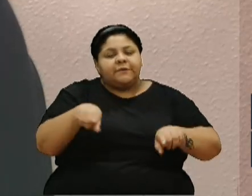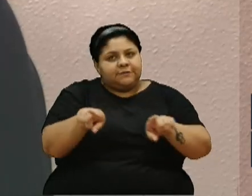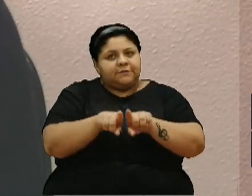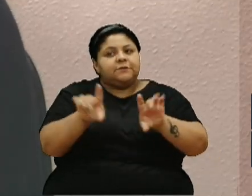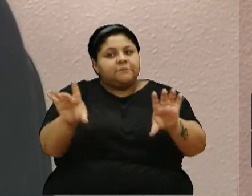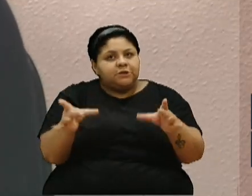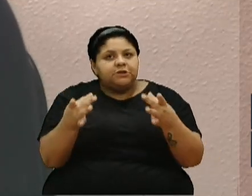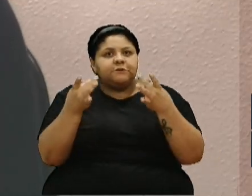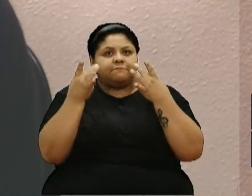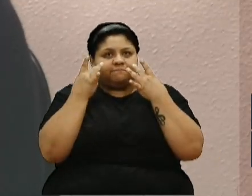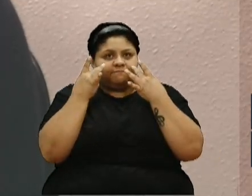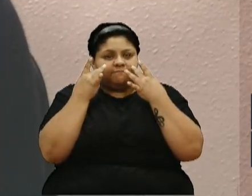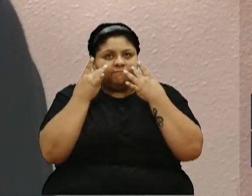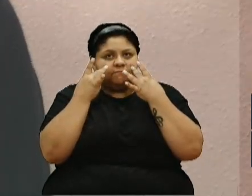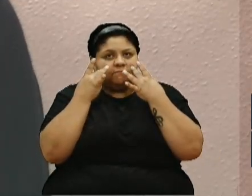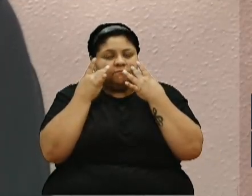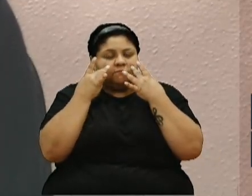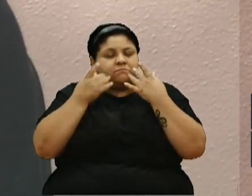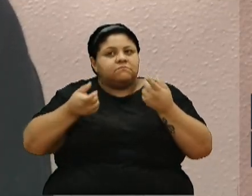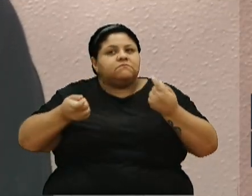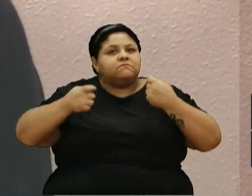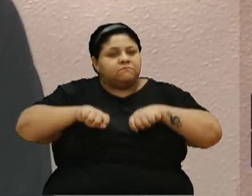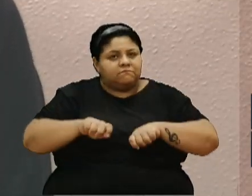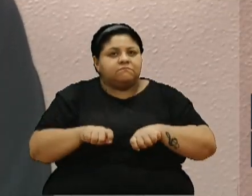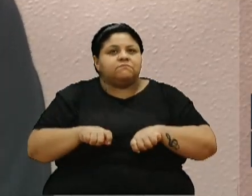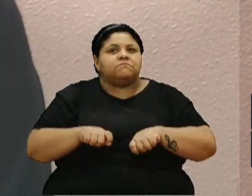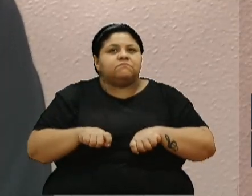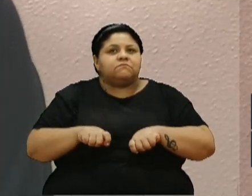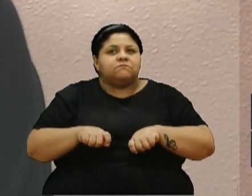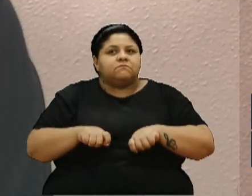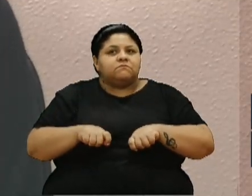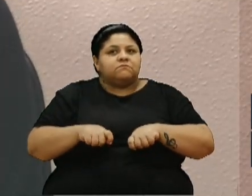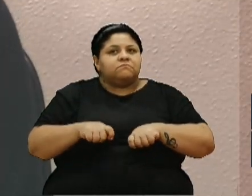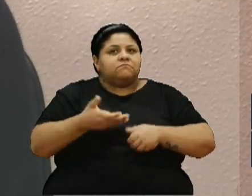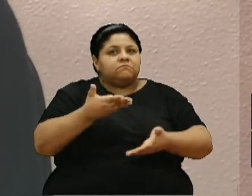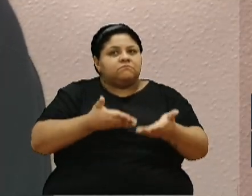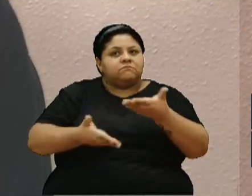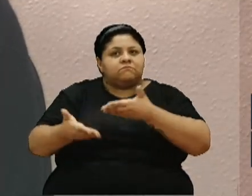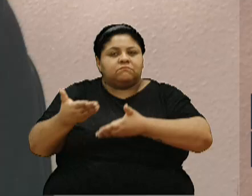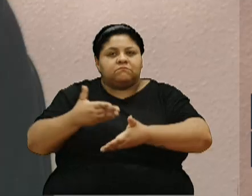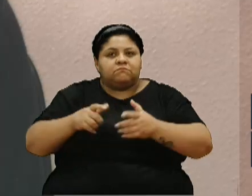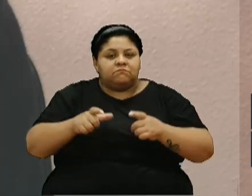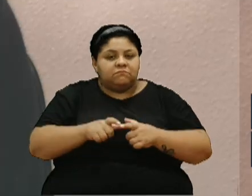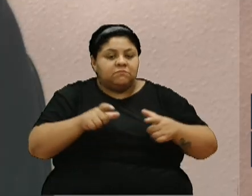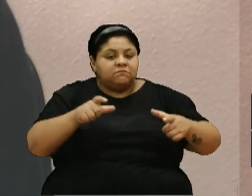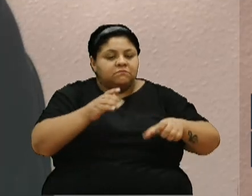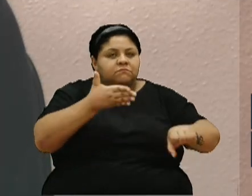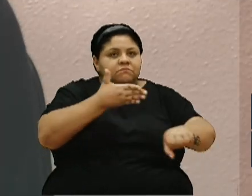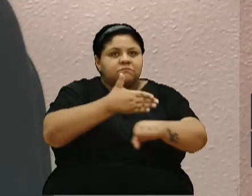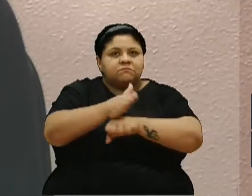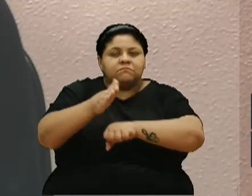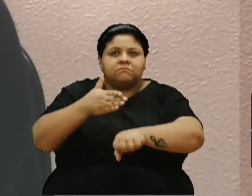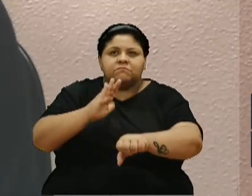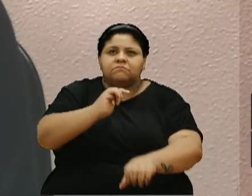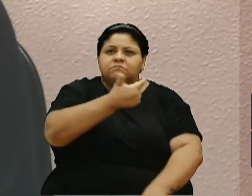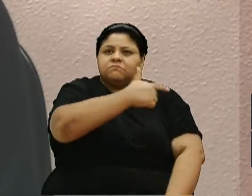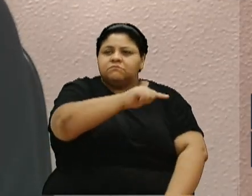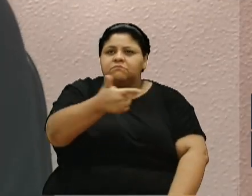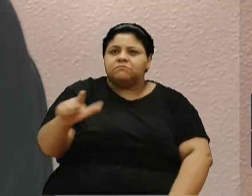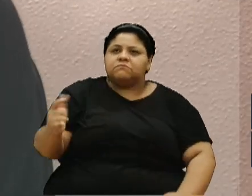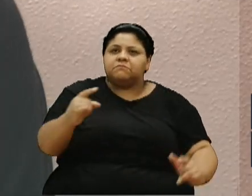chamar a atenção da necessidade imperiosa da maior participação dos outros